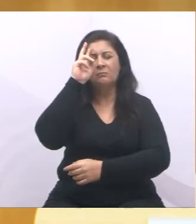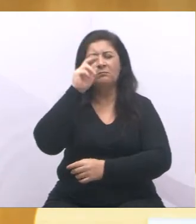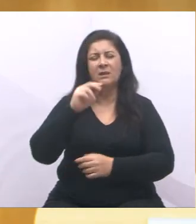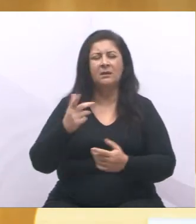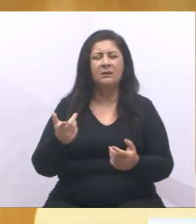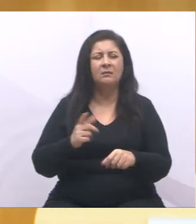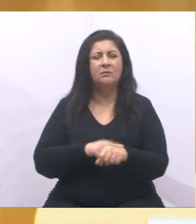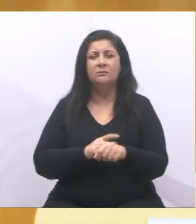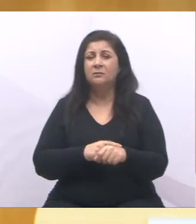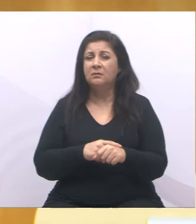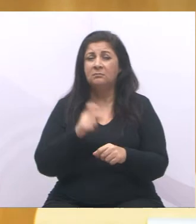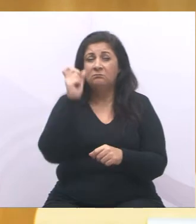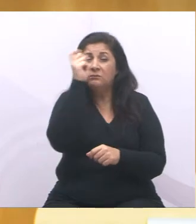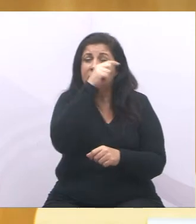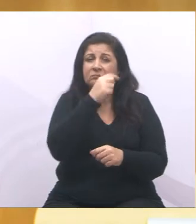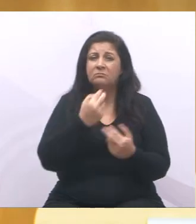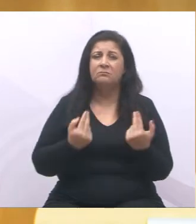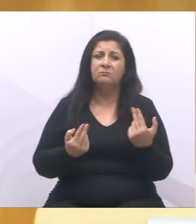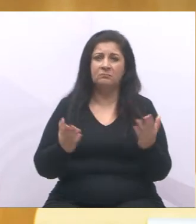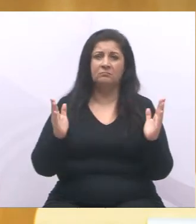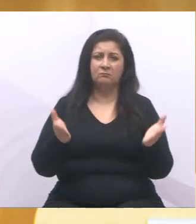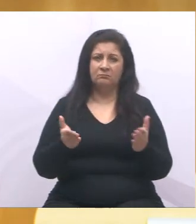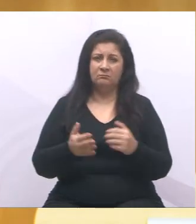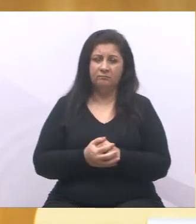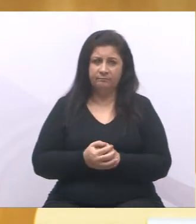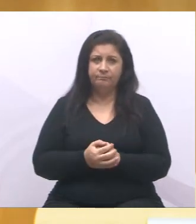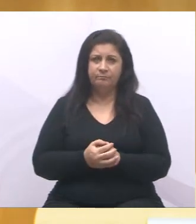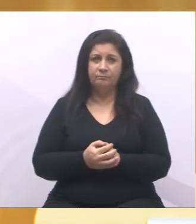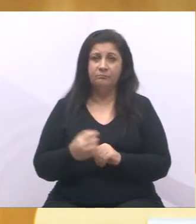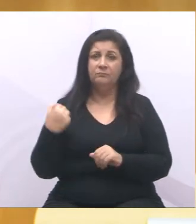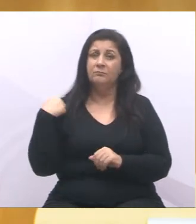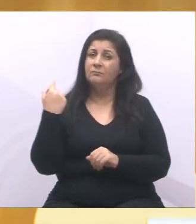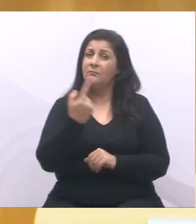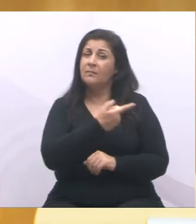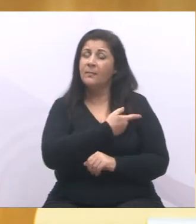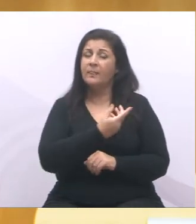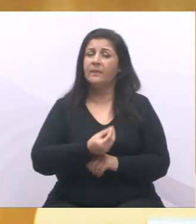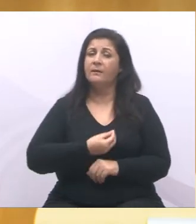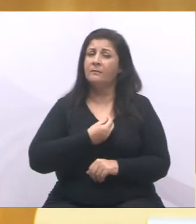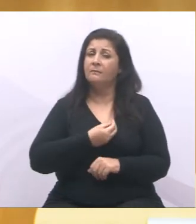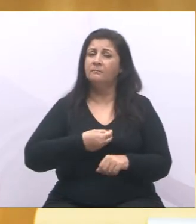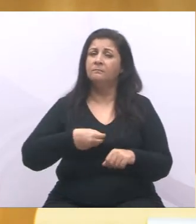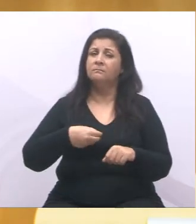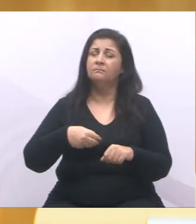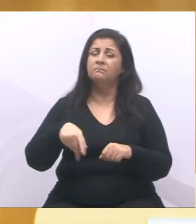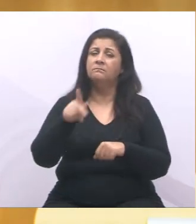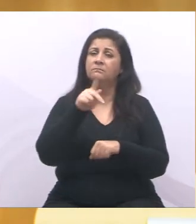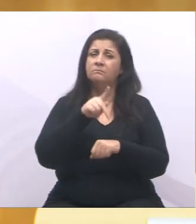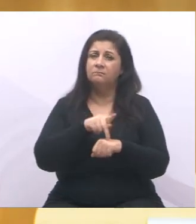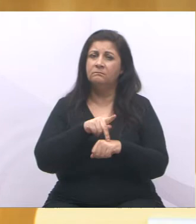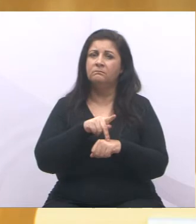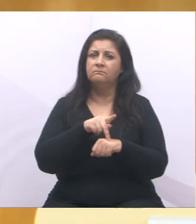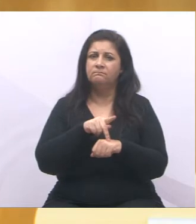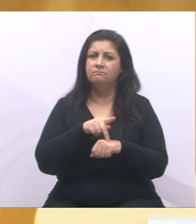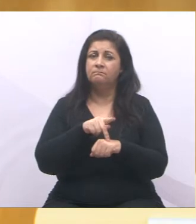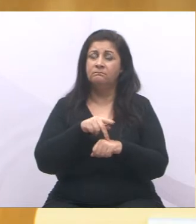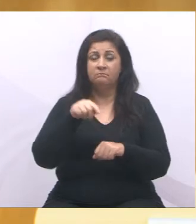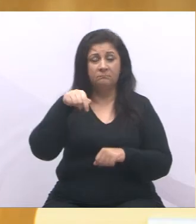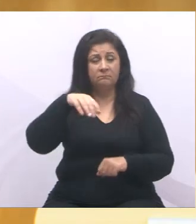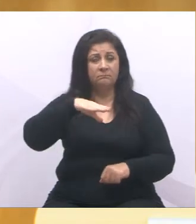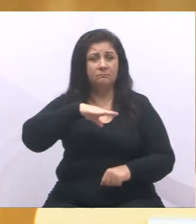como os que nós estamos vivendo. Nós vivemos numa nação, e eu digo, em uma